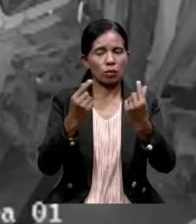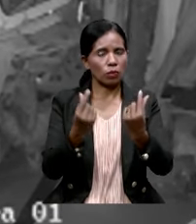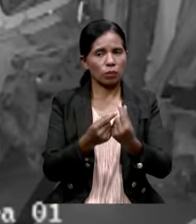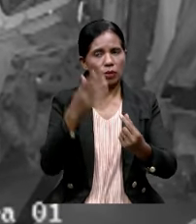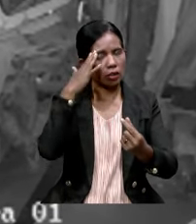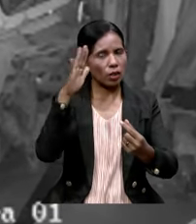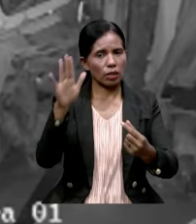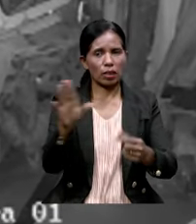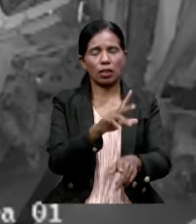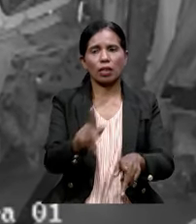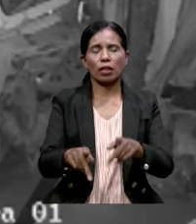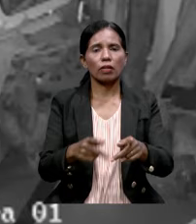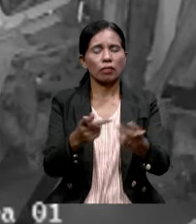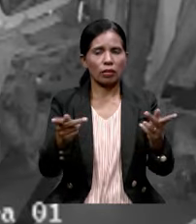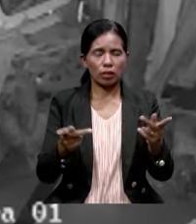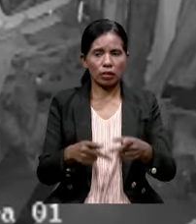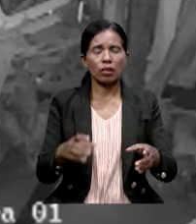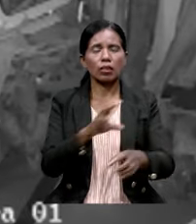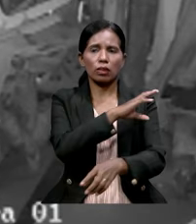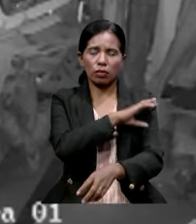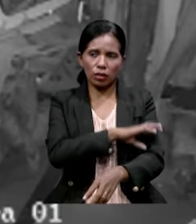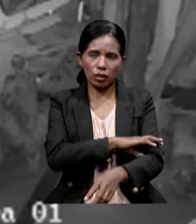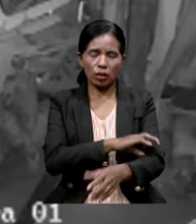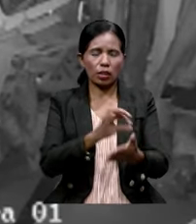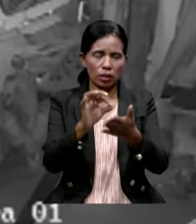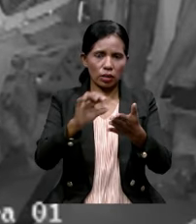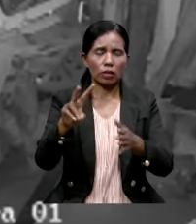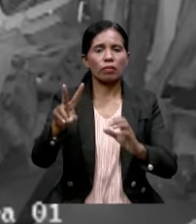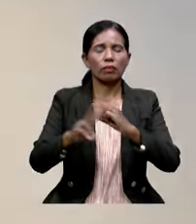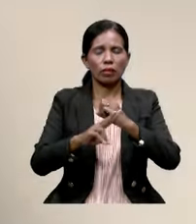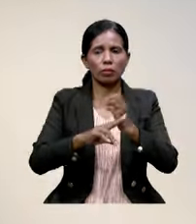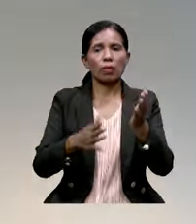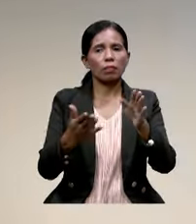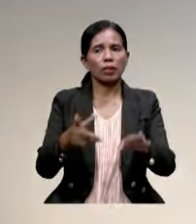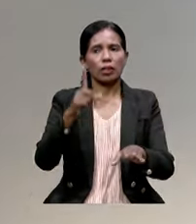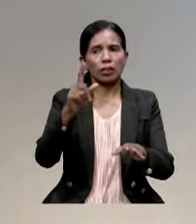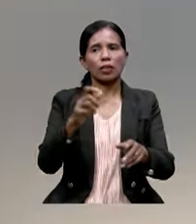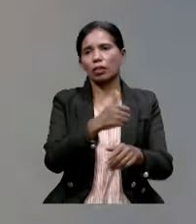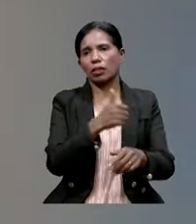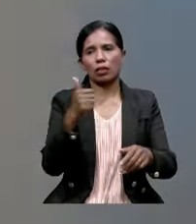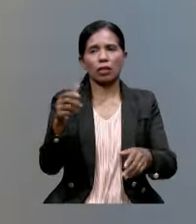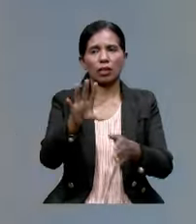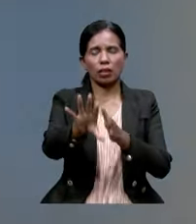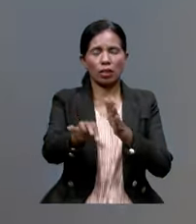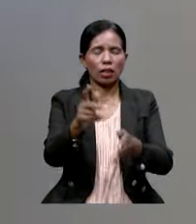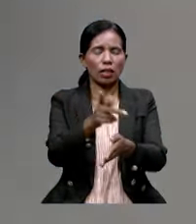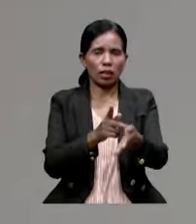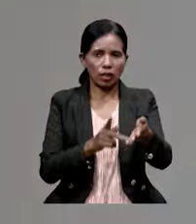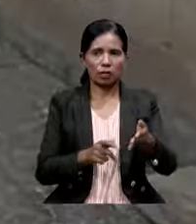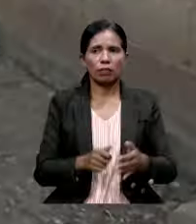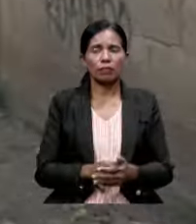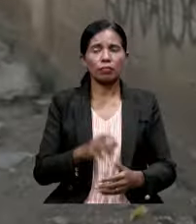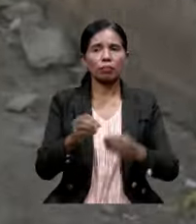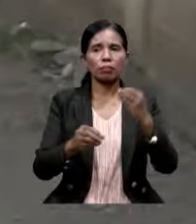desconhecido sirenian e a neve parte segurança resiste vítima mortal ida no sireselo ketan cane grave. Relaciona a situação